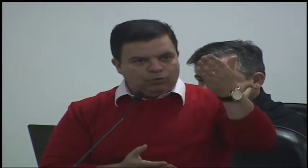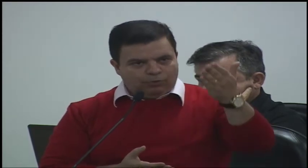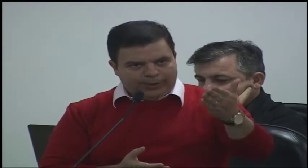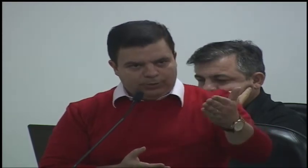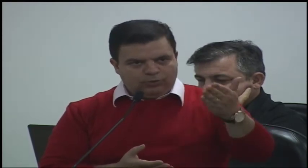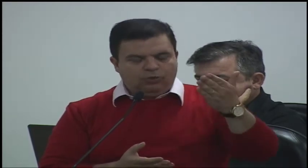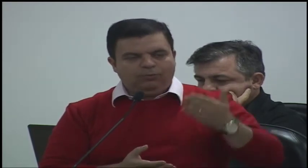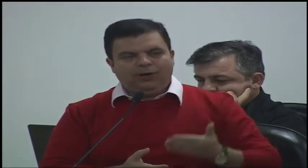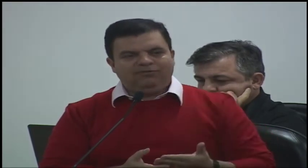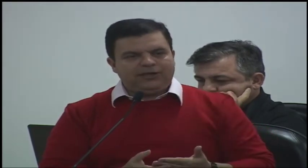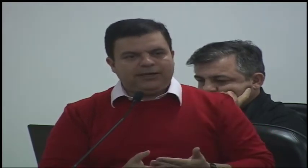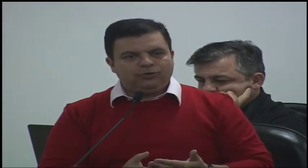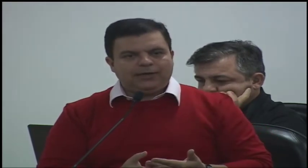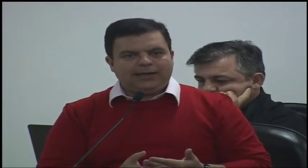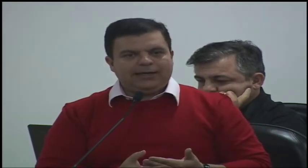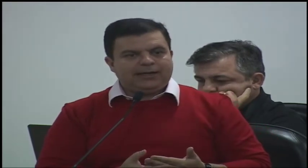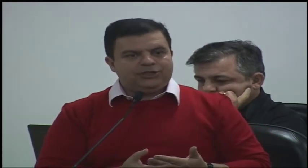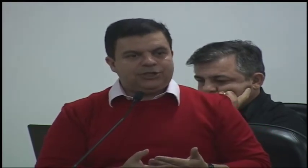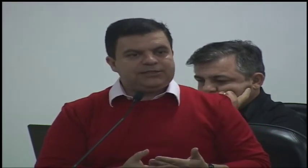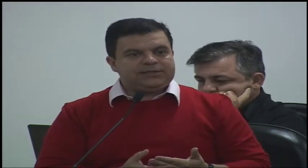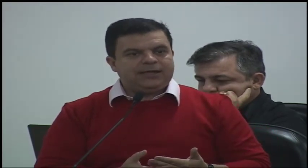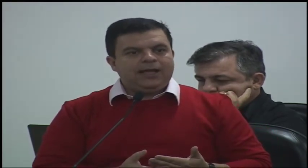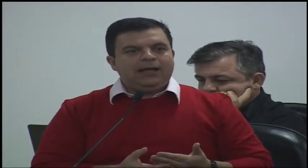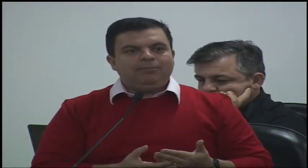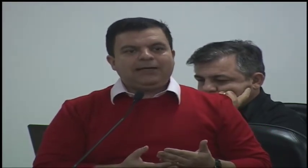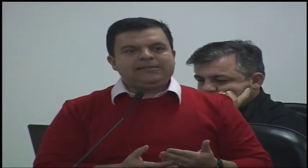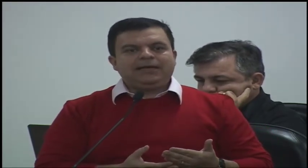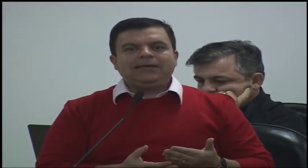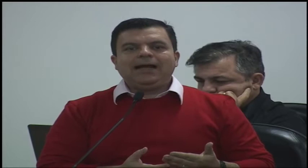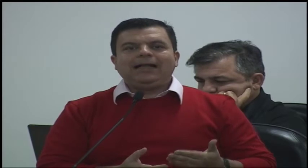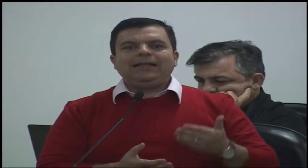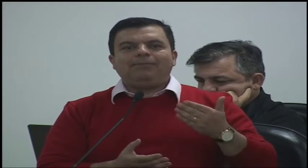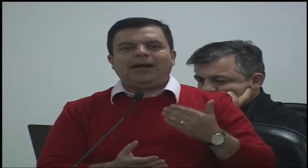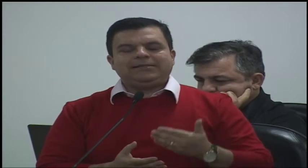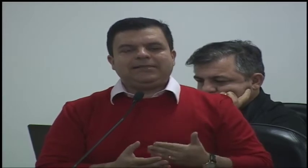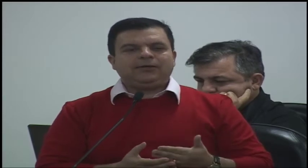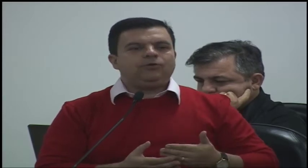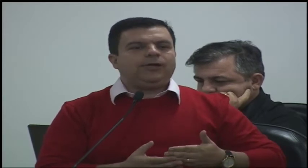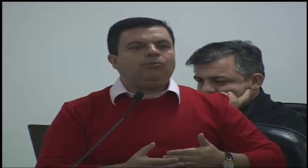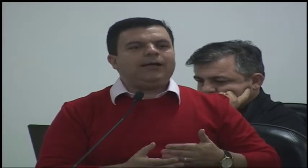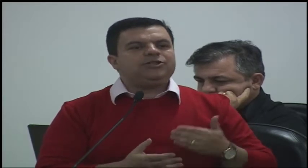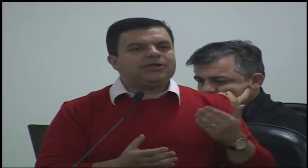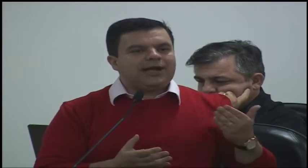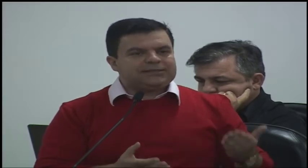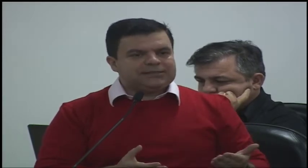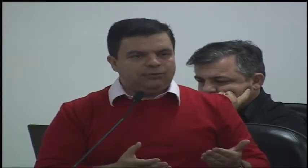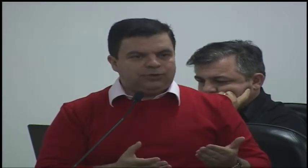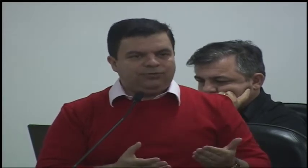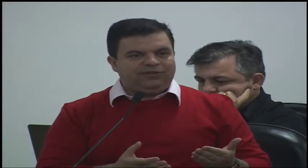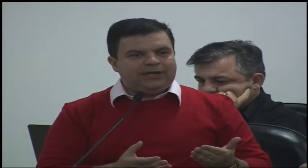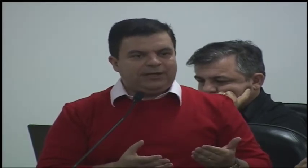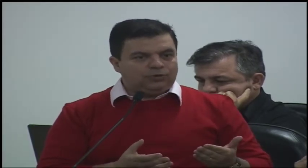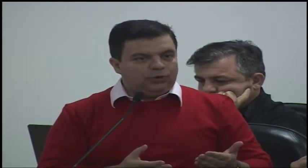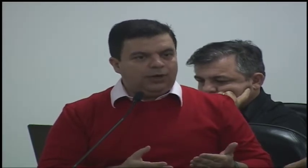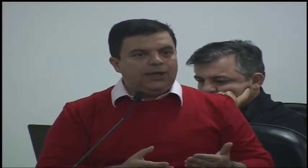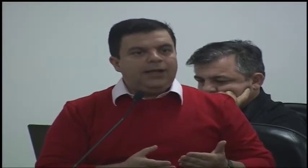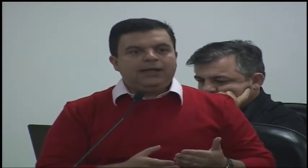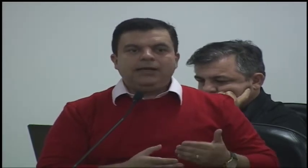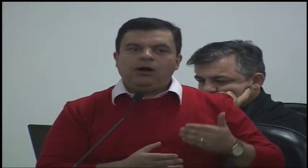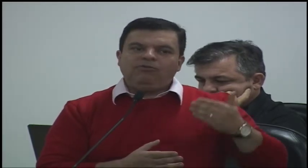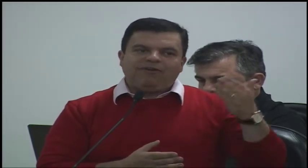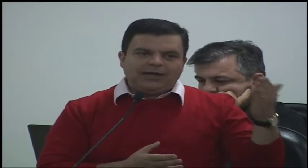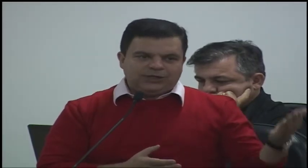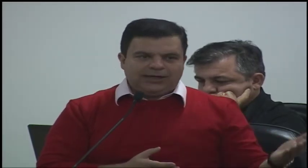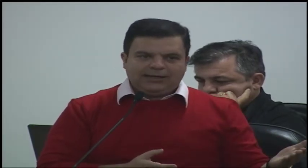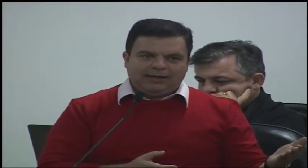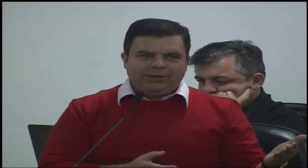um documento, como a vereadora Érica disse, mas ele nada mais é do que uma indicação de um vereador que